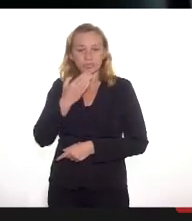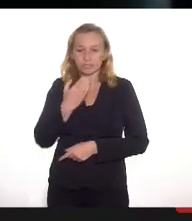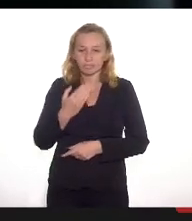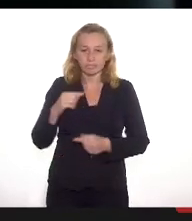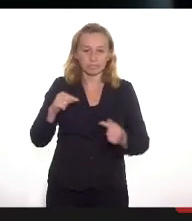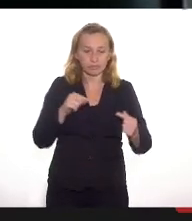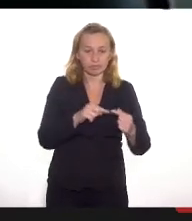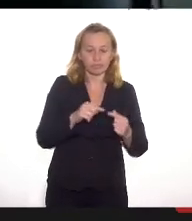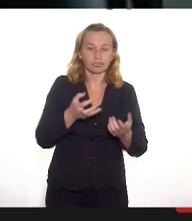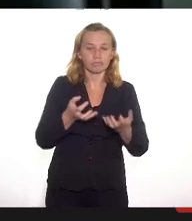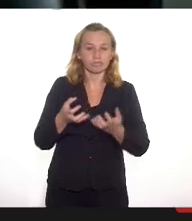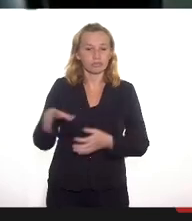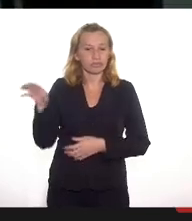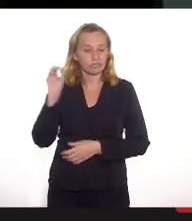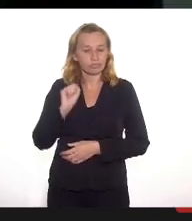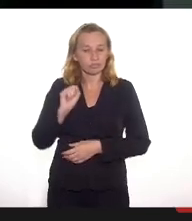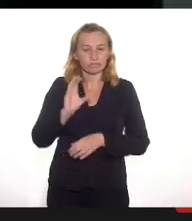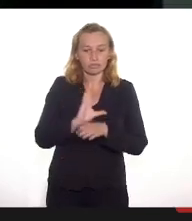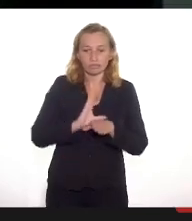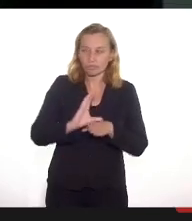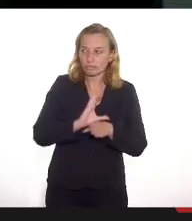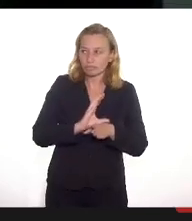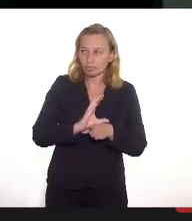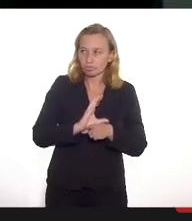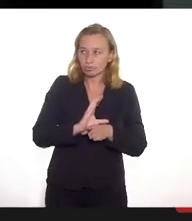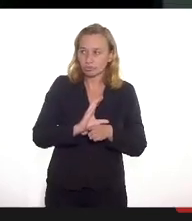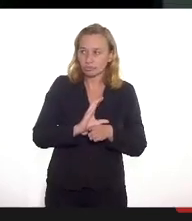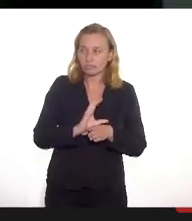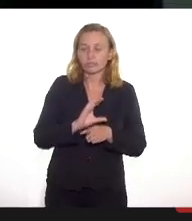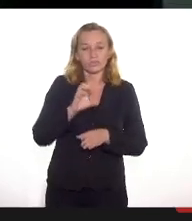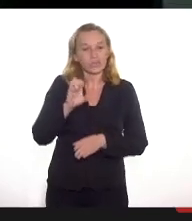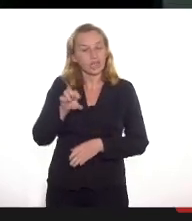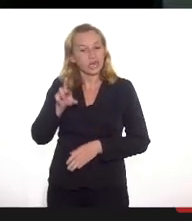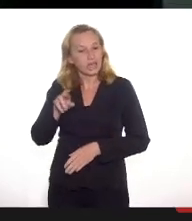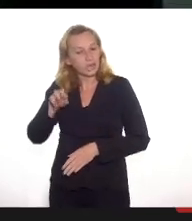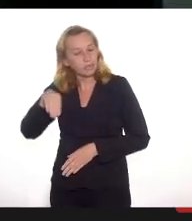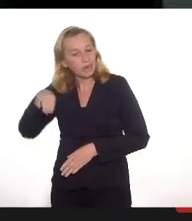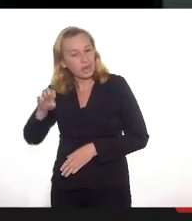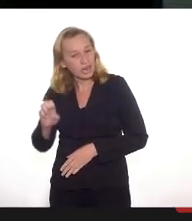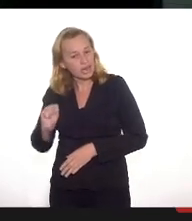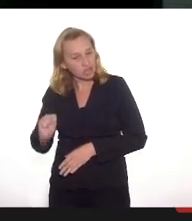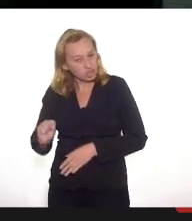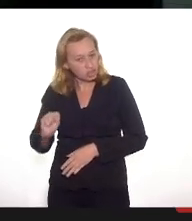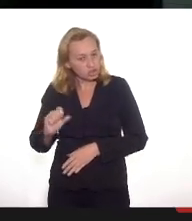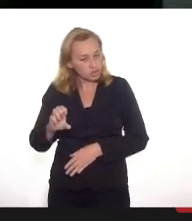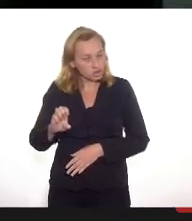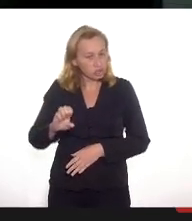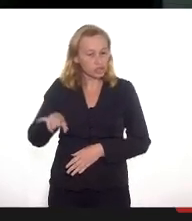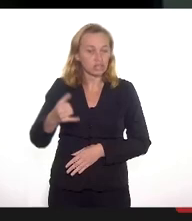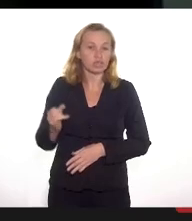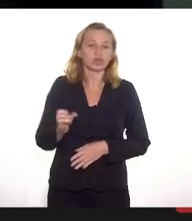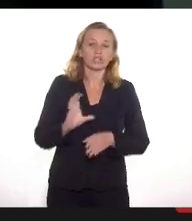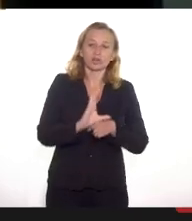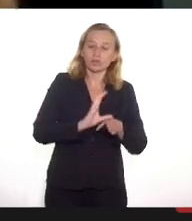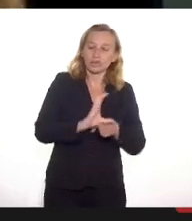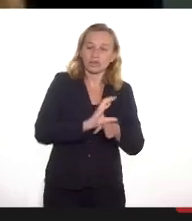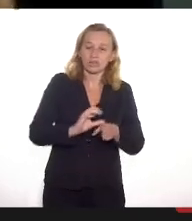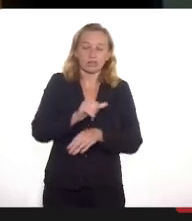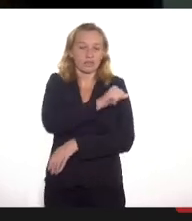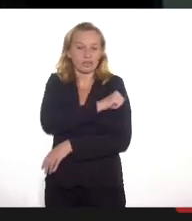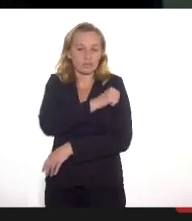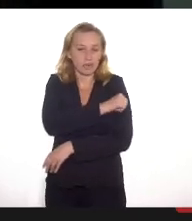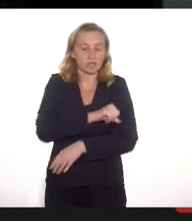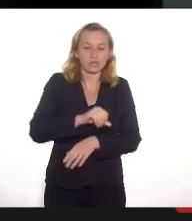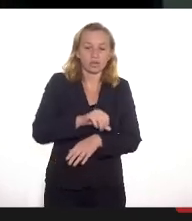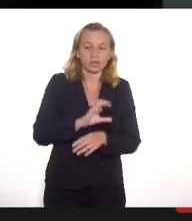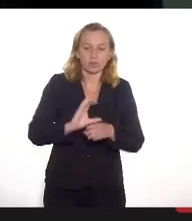objetividade que ainda quer ouvir o conselho do cremerj Conselho Estadual de enfermagem o Conselho Estadual de